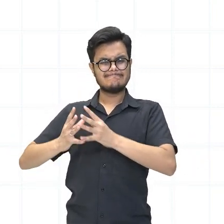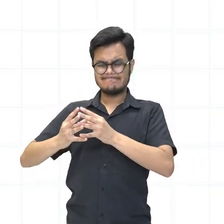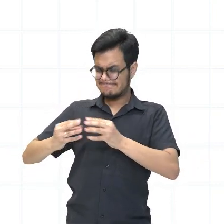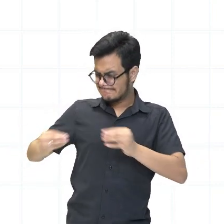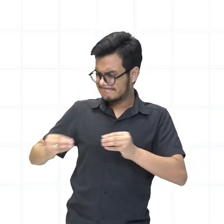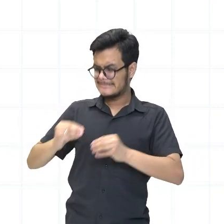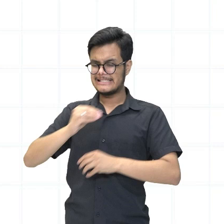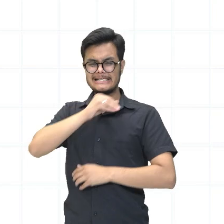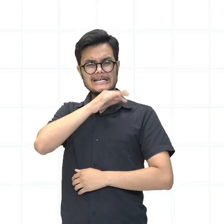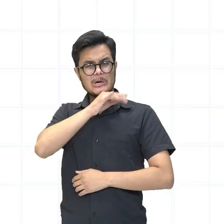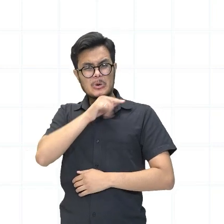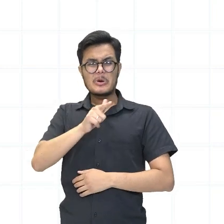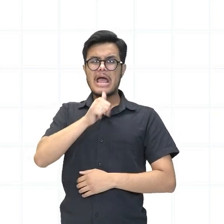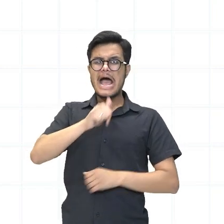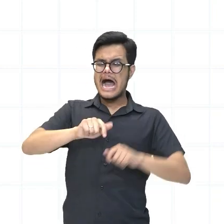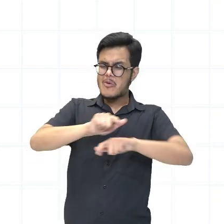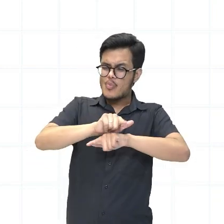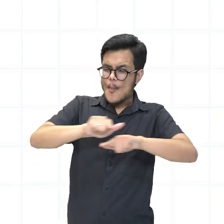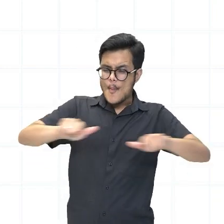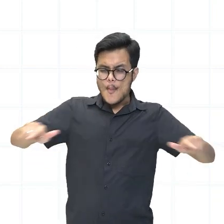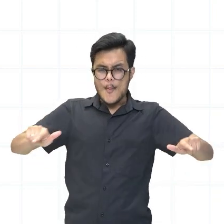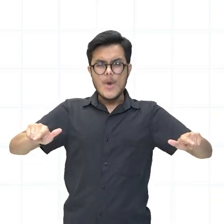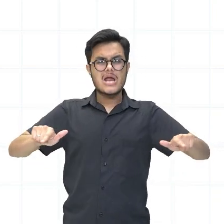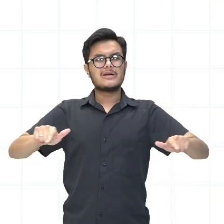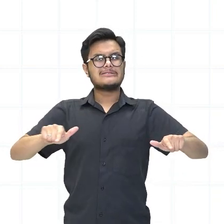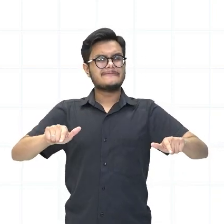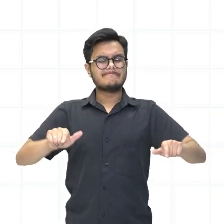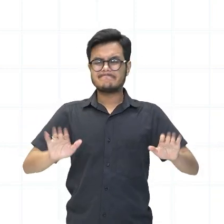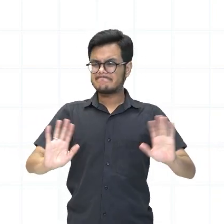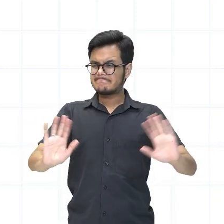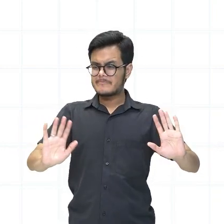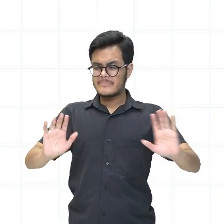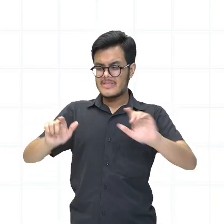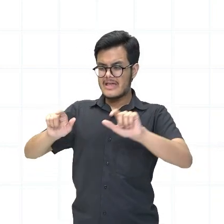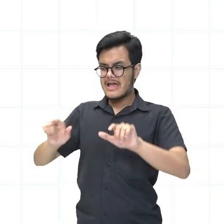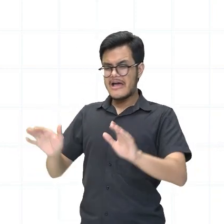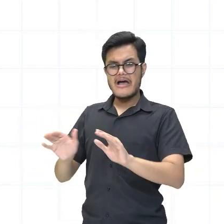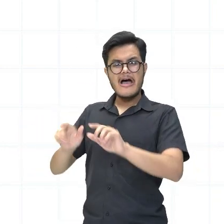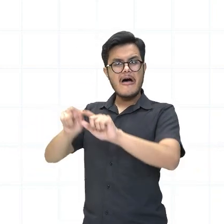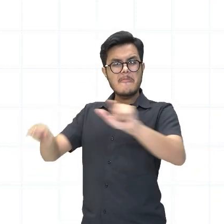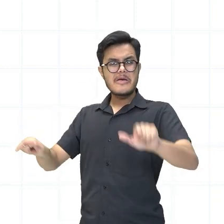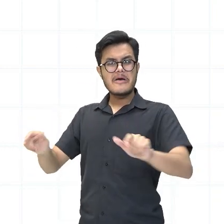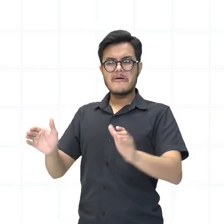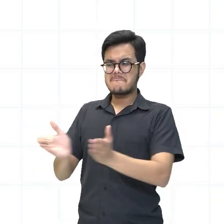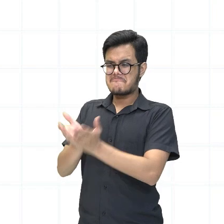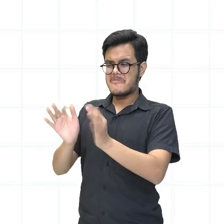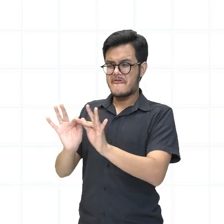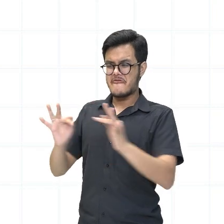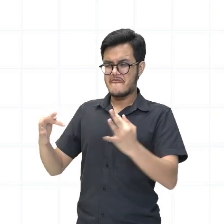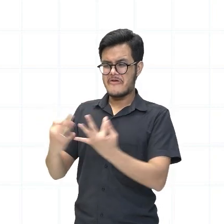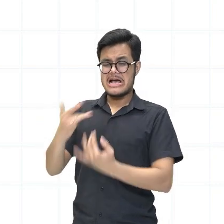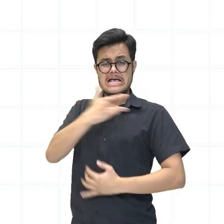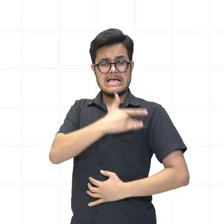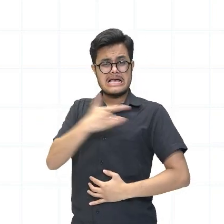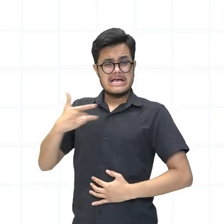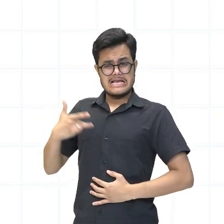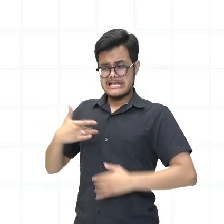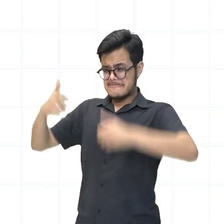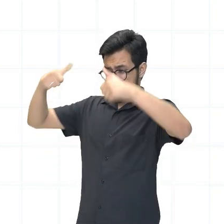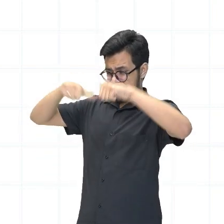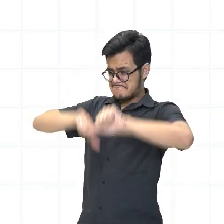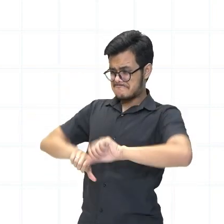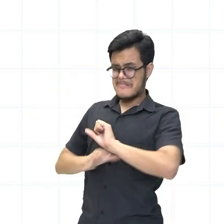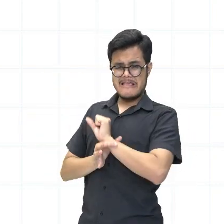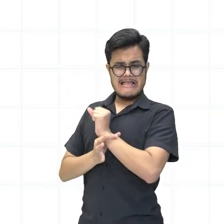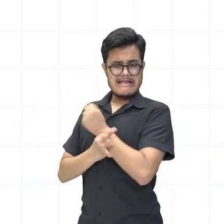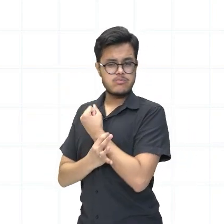de água e limpeza urbana, as famílias periféricas têm a saúde, segurança e